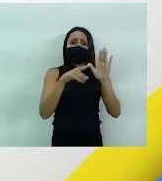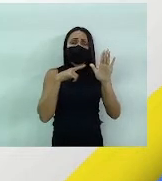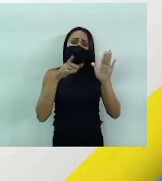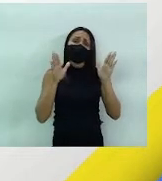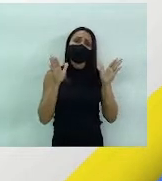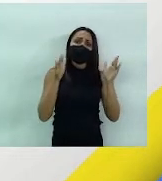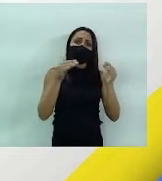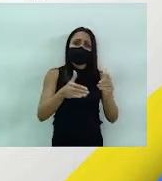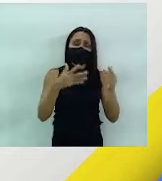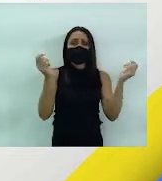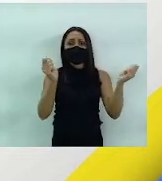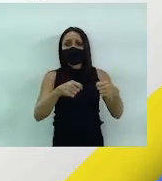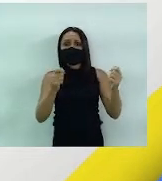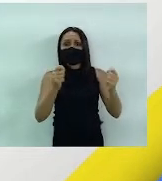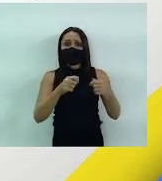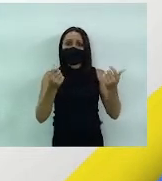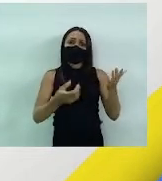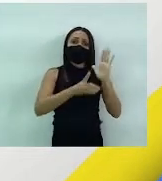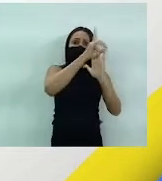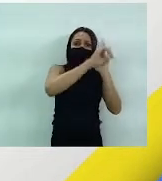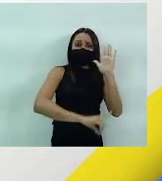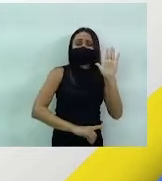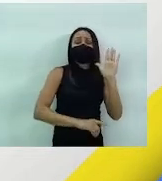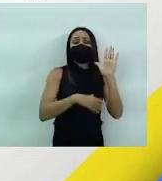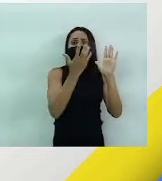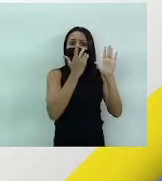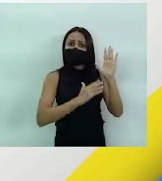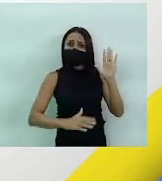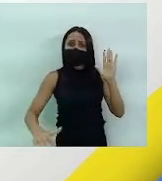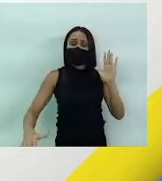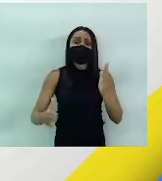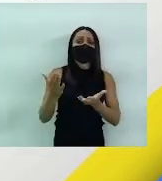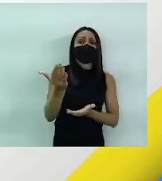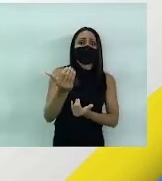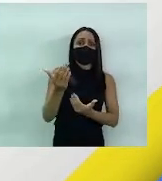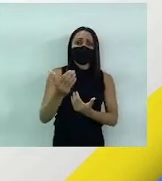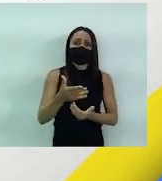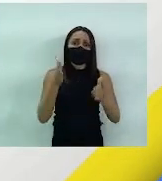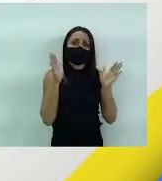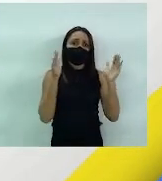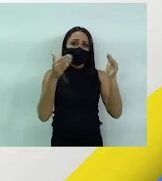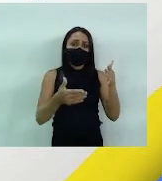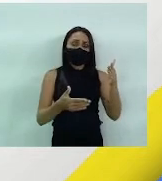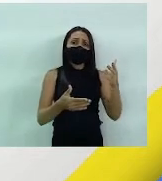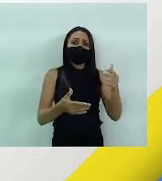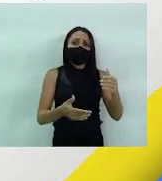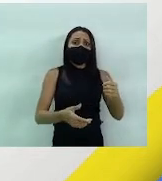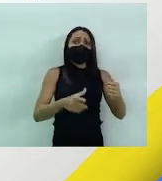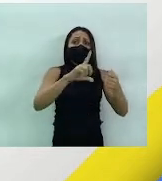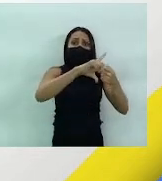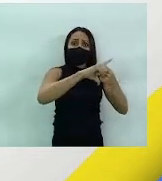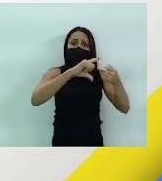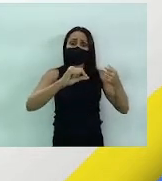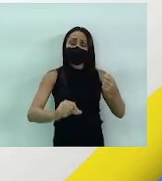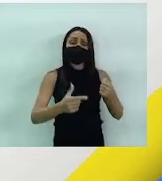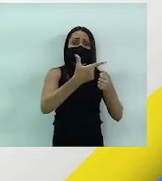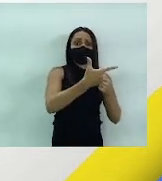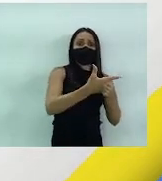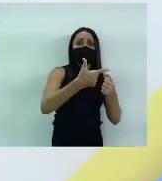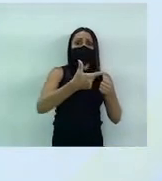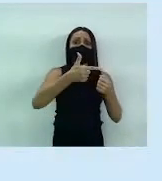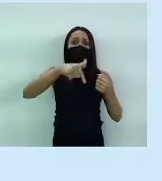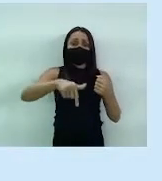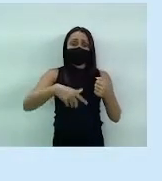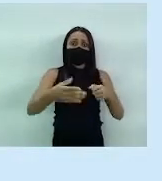que se possa exigir os direitos da criança e do adolescente que estão definidos no artigo 227 da